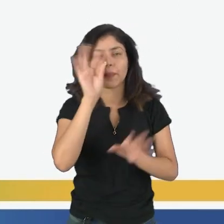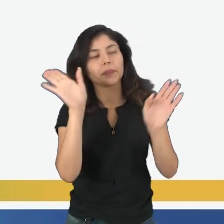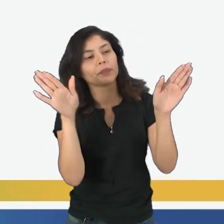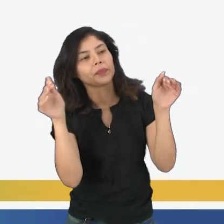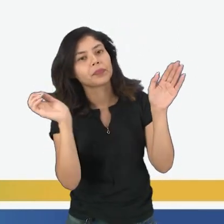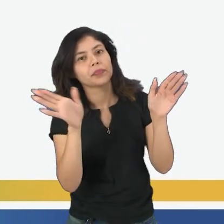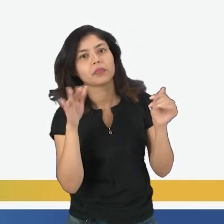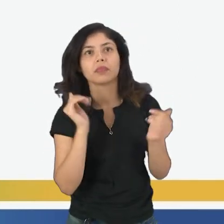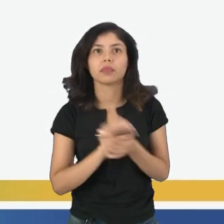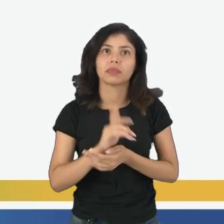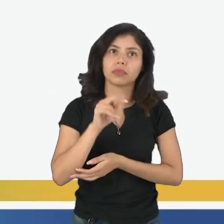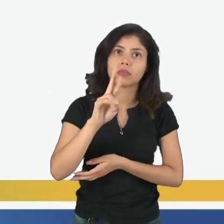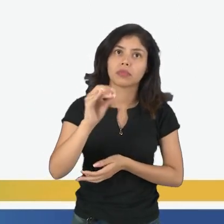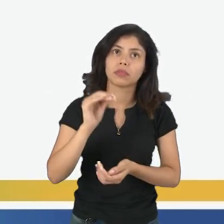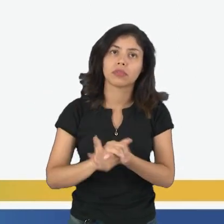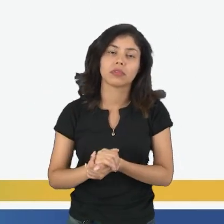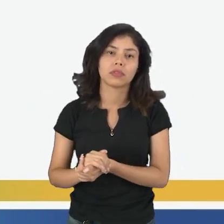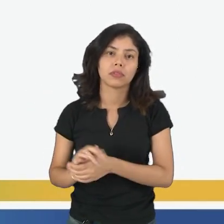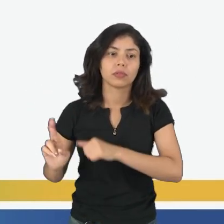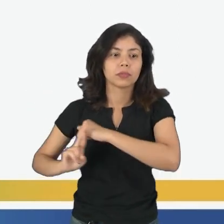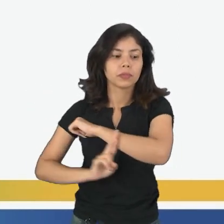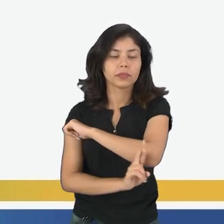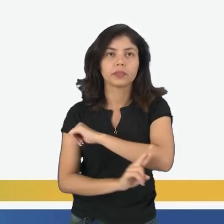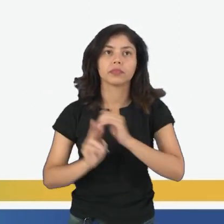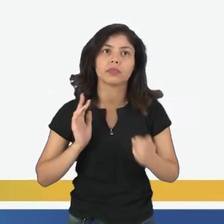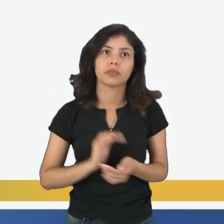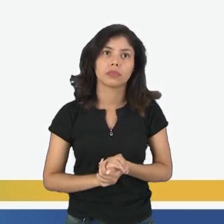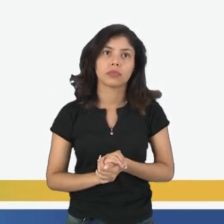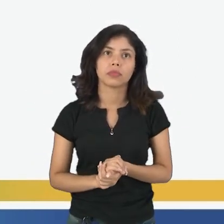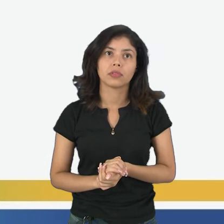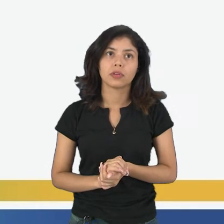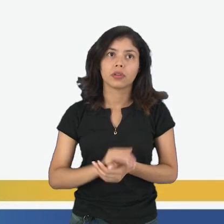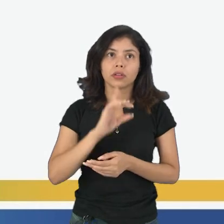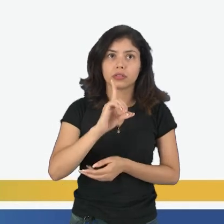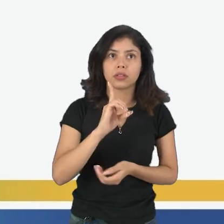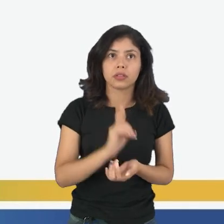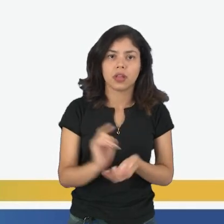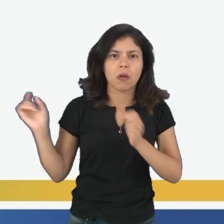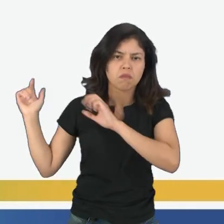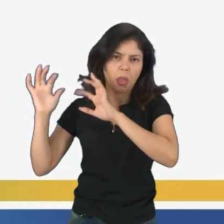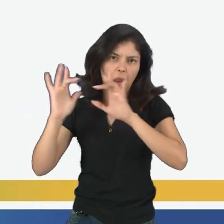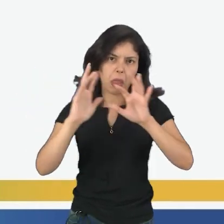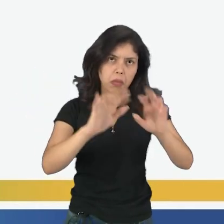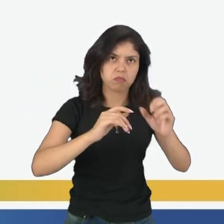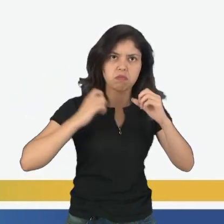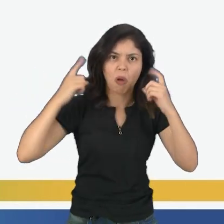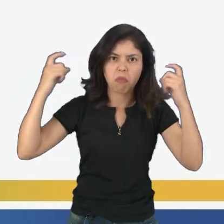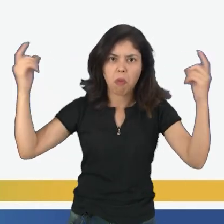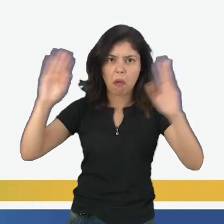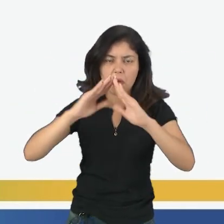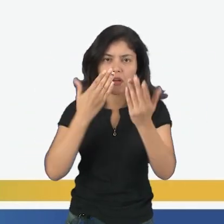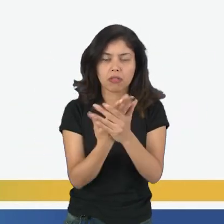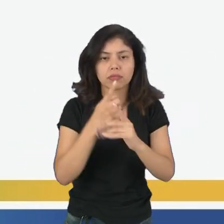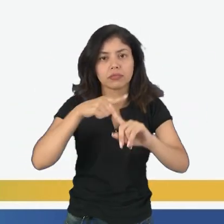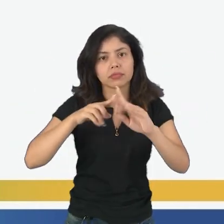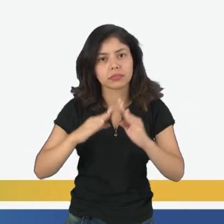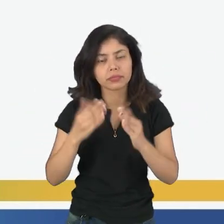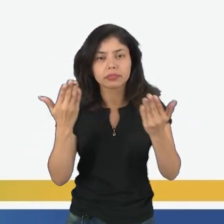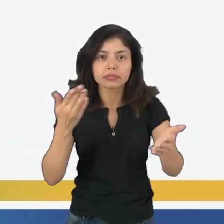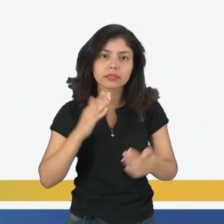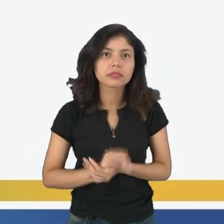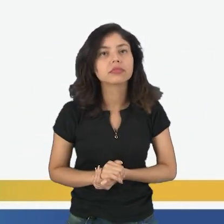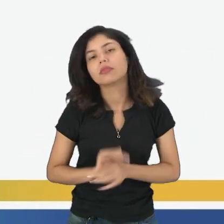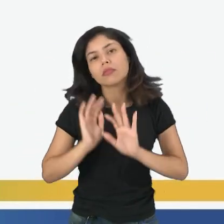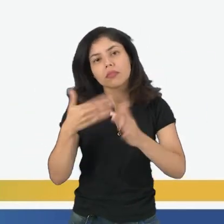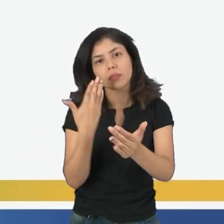de pássaros, avenida e rodovia. Letra D, barulho de multidão, escolas e igrejas. E aí, com base no